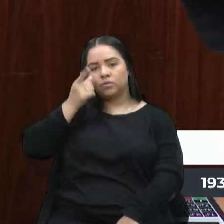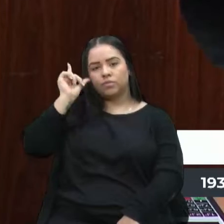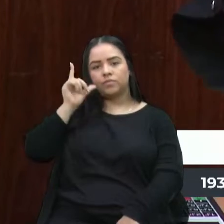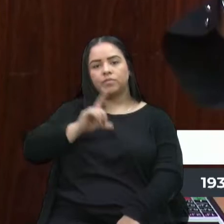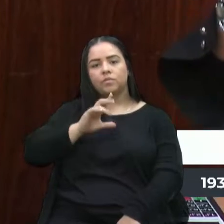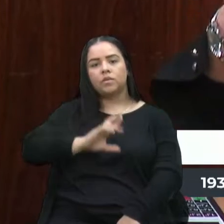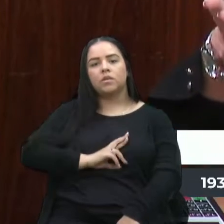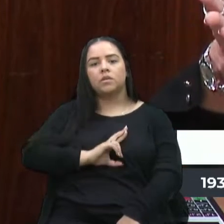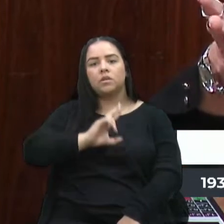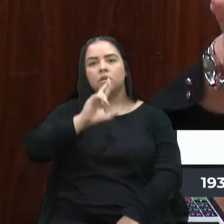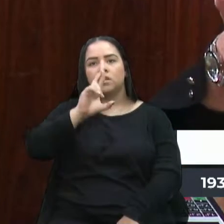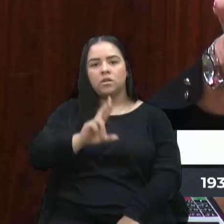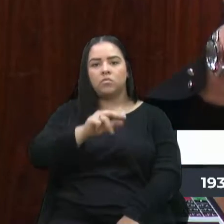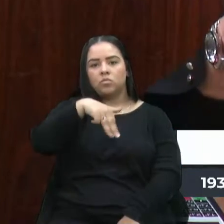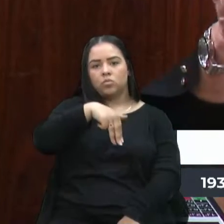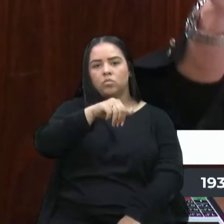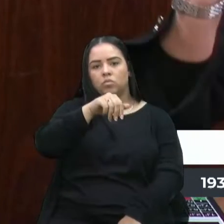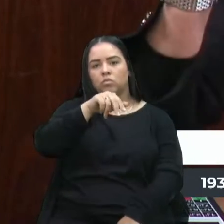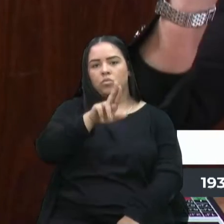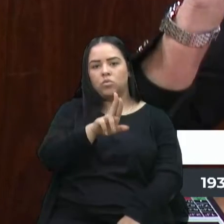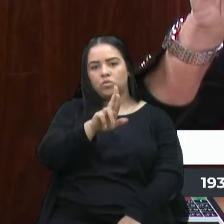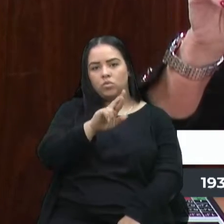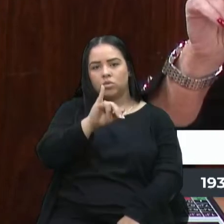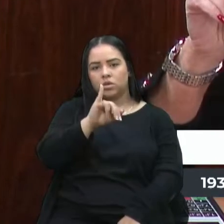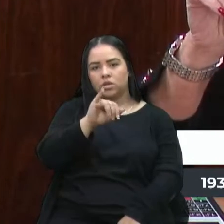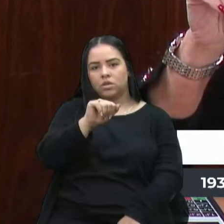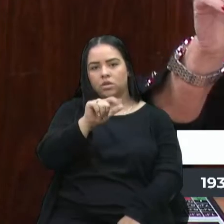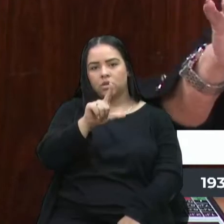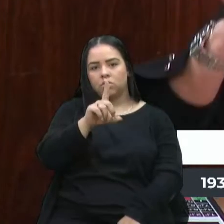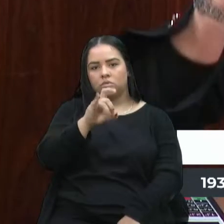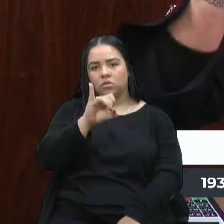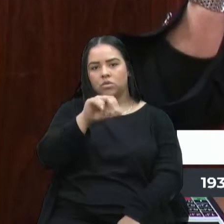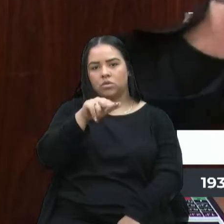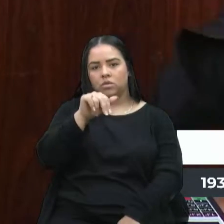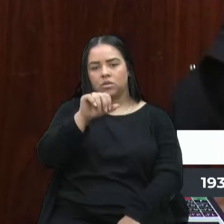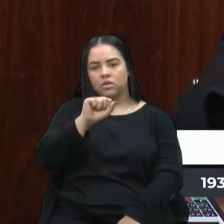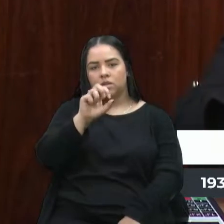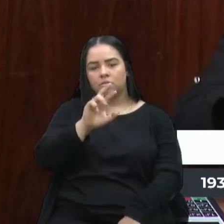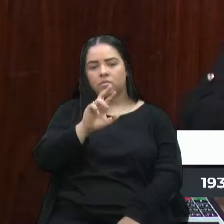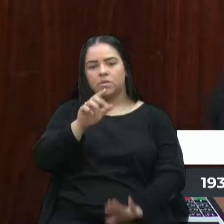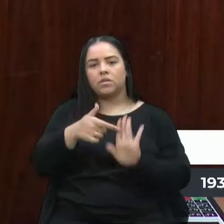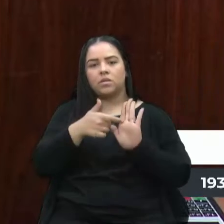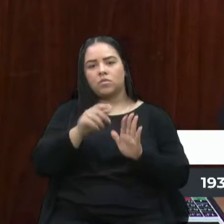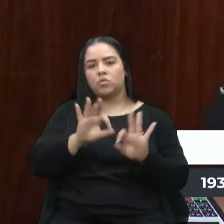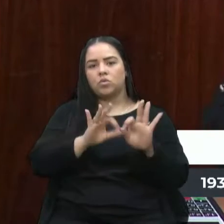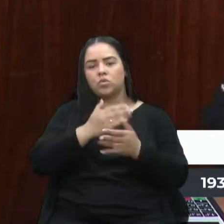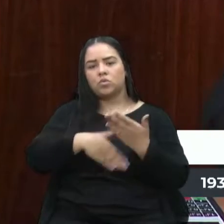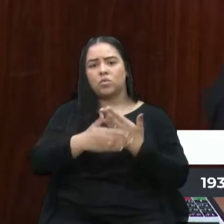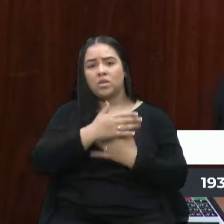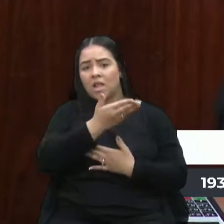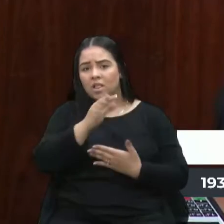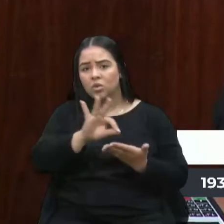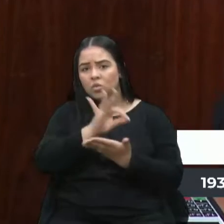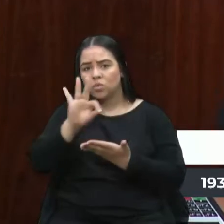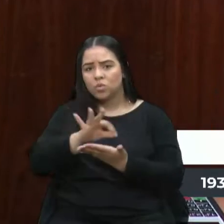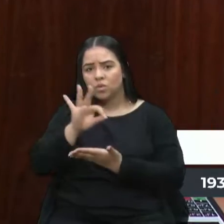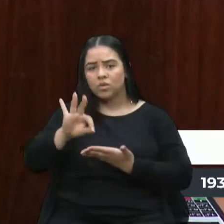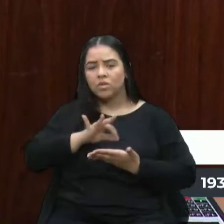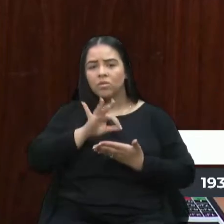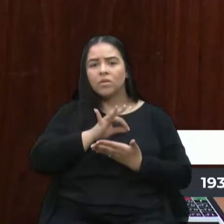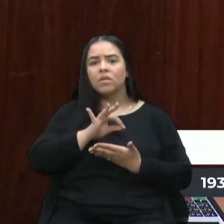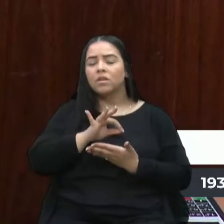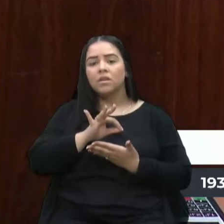representante das mulheres Dina só que apresentando aquele projeto todo que é fantástico elas costuram isso